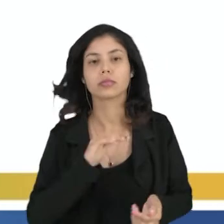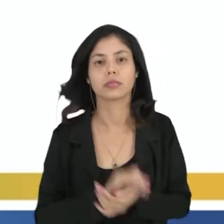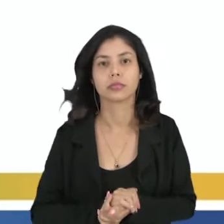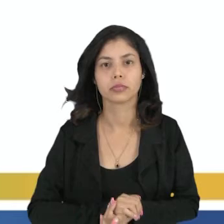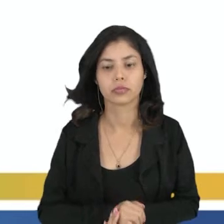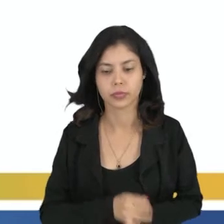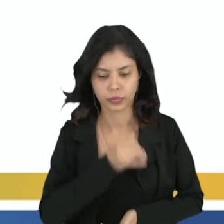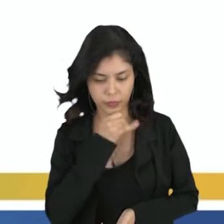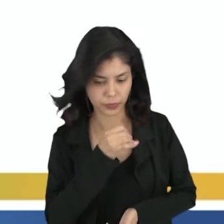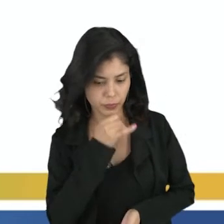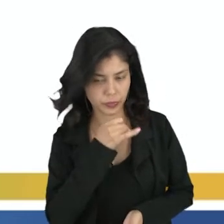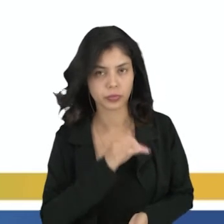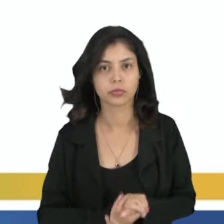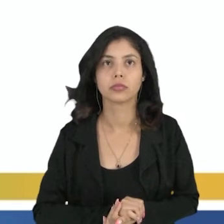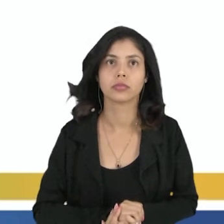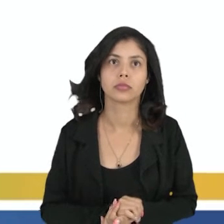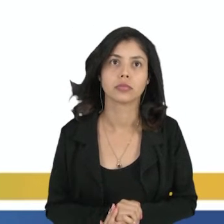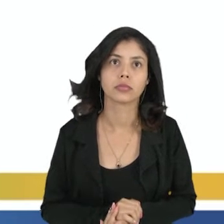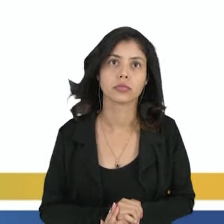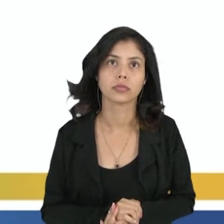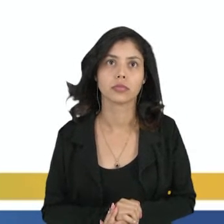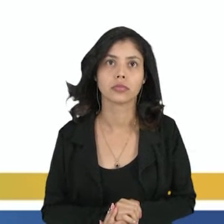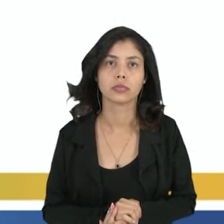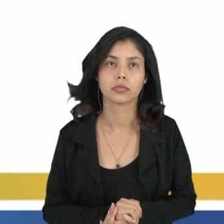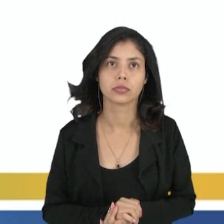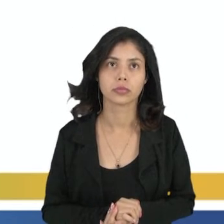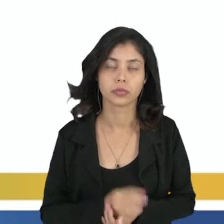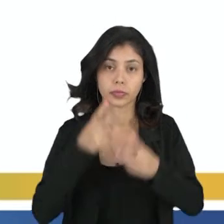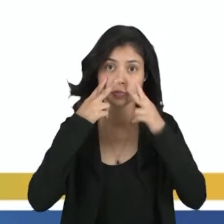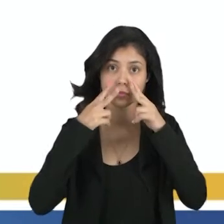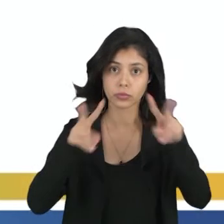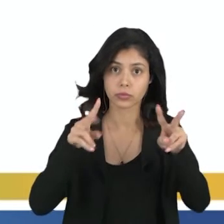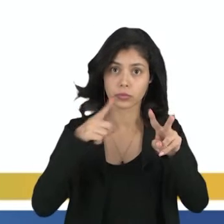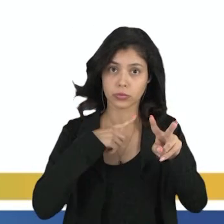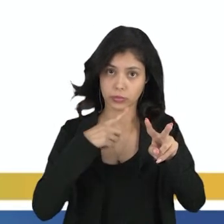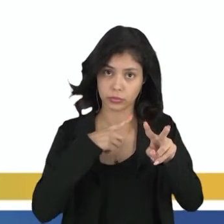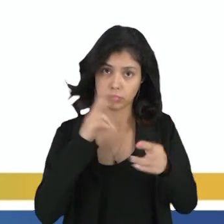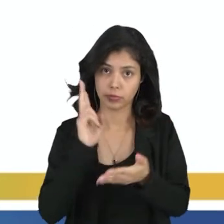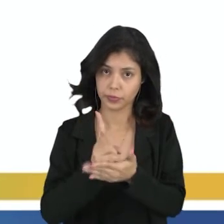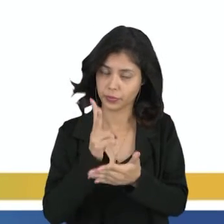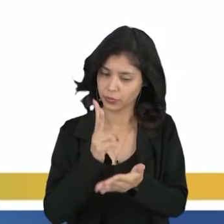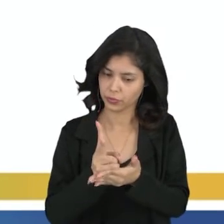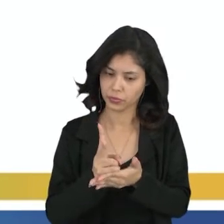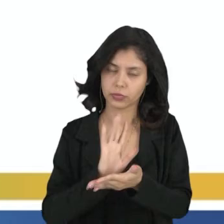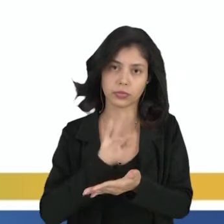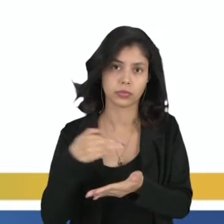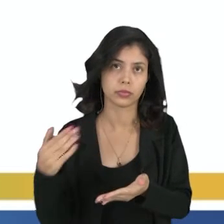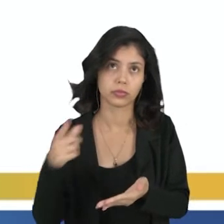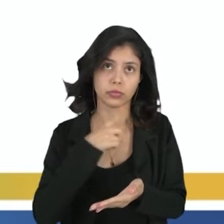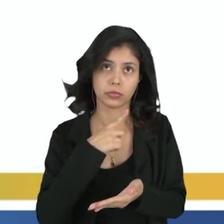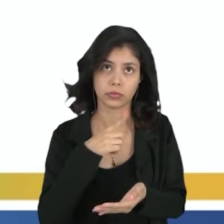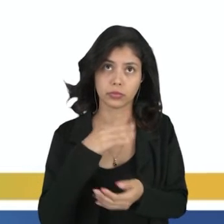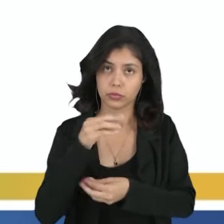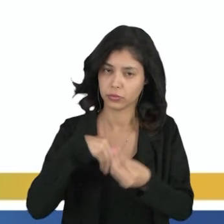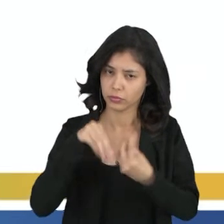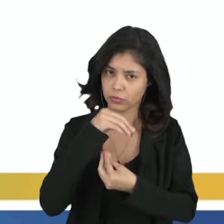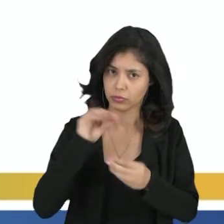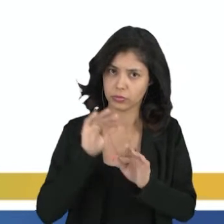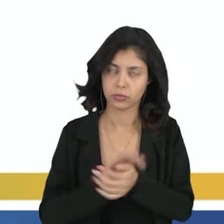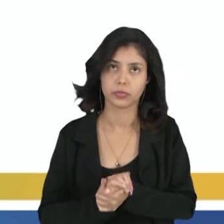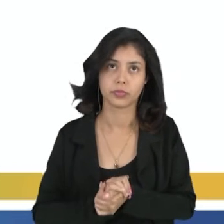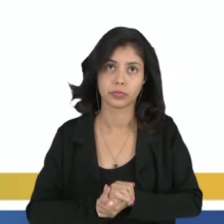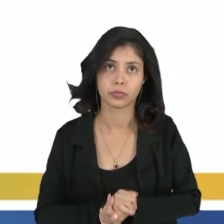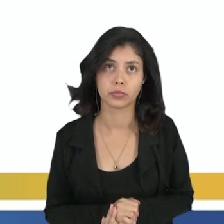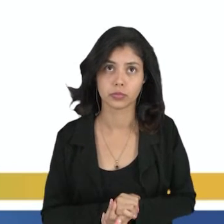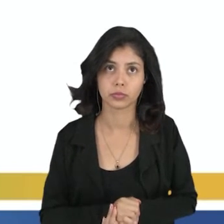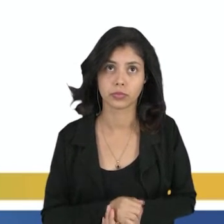ver aqui um exemplo, ó. Então, é essa visão que nós vamos ter sempre quando tiver uma reação de